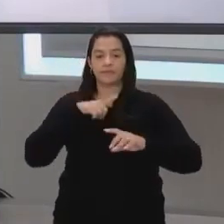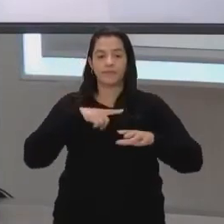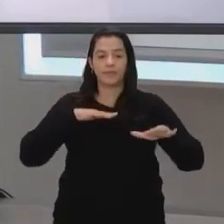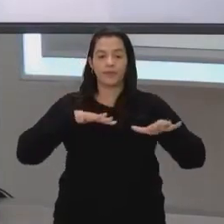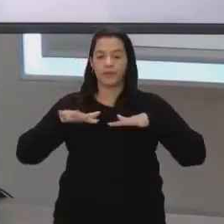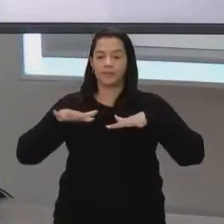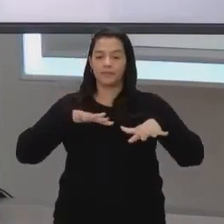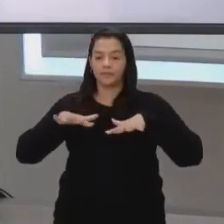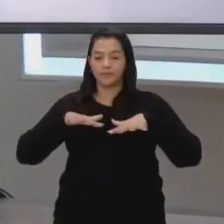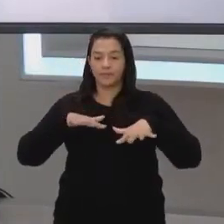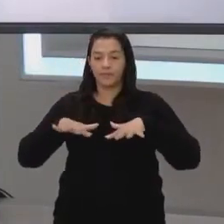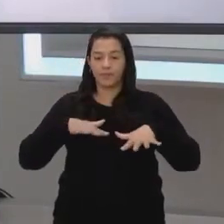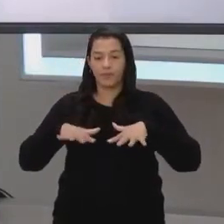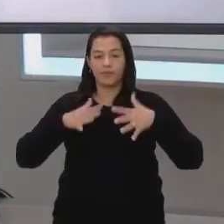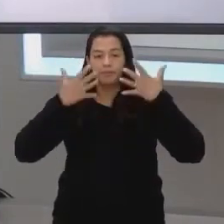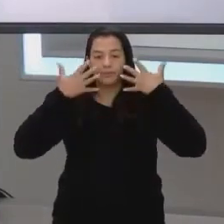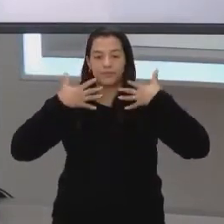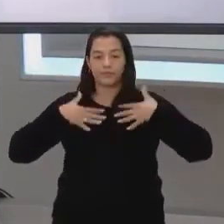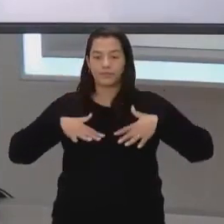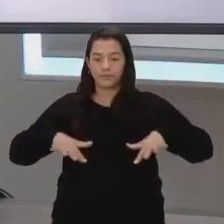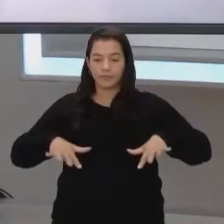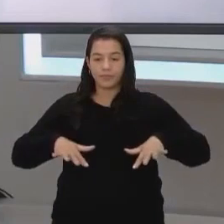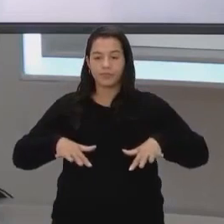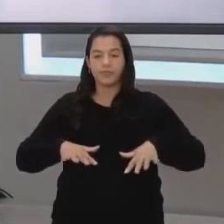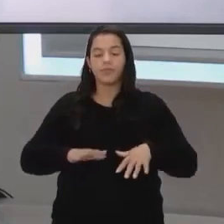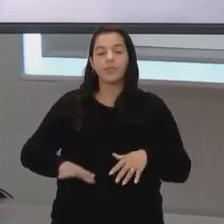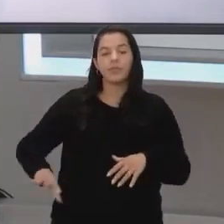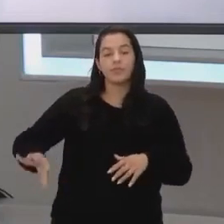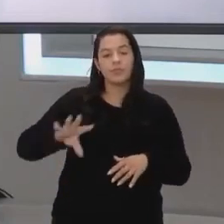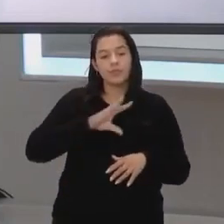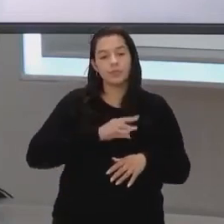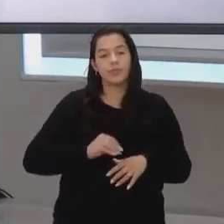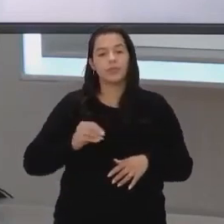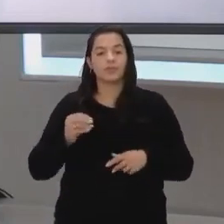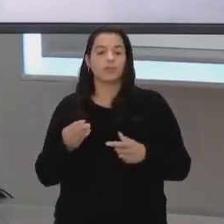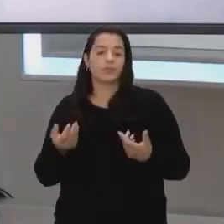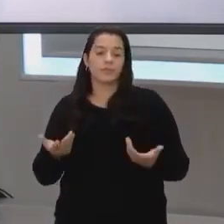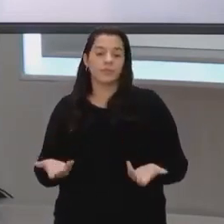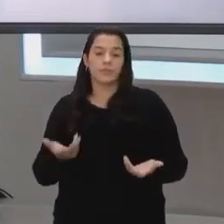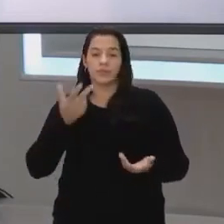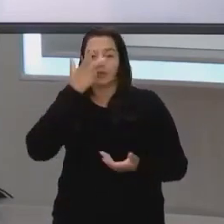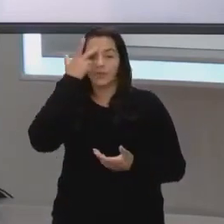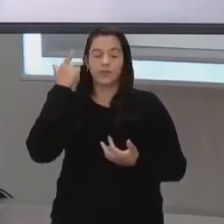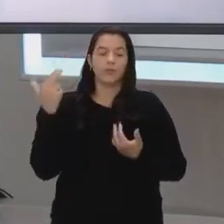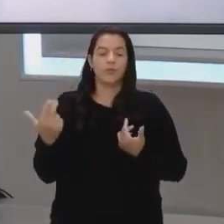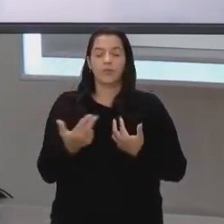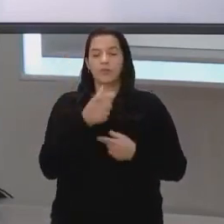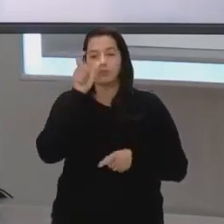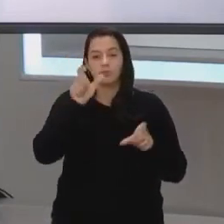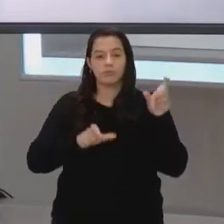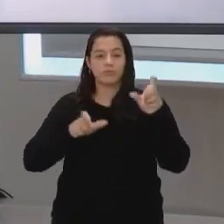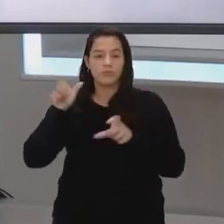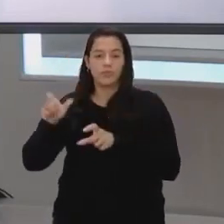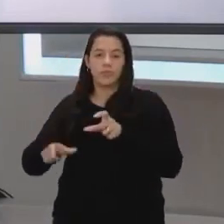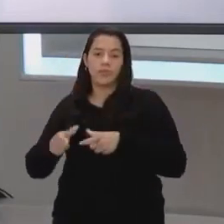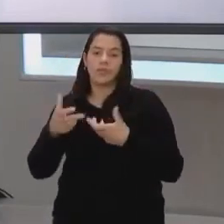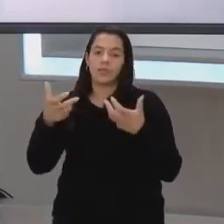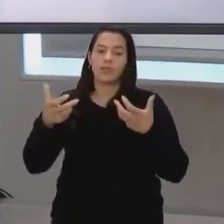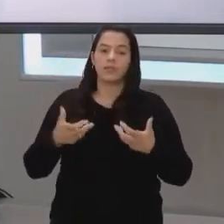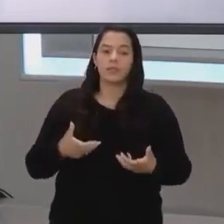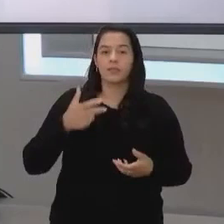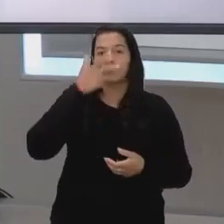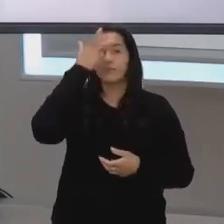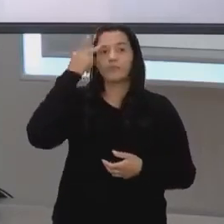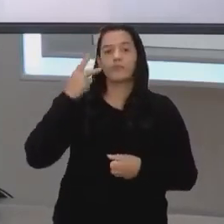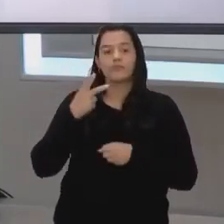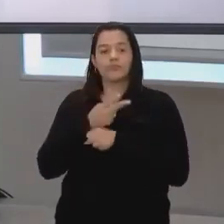movimento natural. É igual as pessoas, vamos dizer assim. As pessoas elas estão em busca de uma